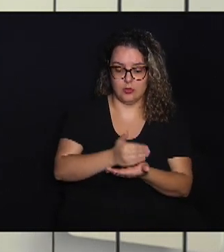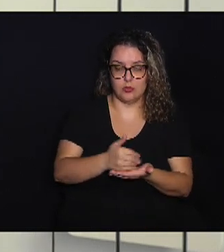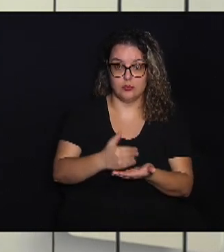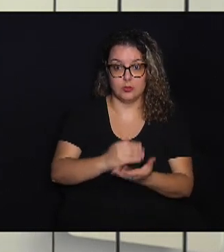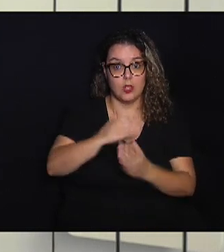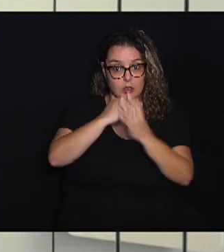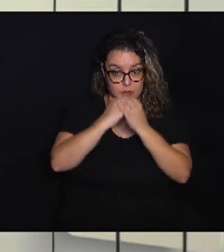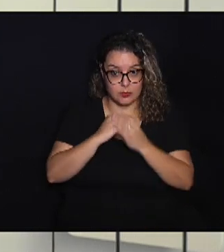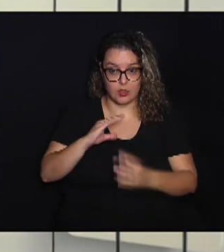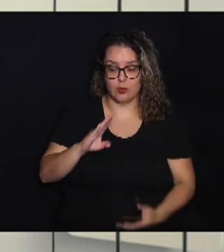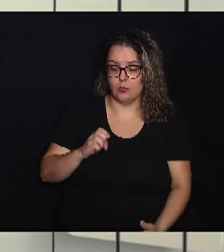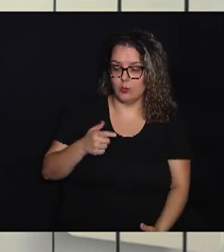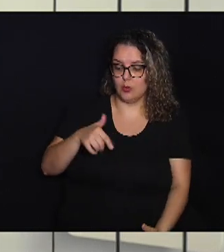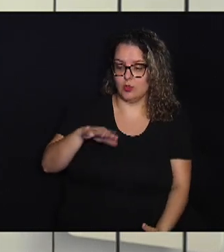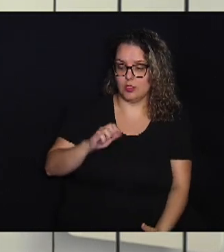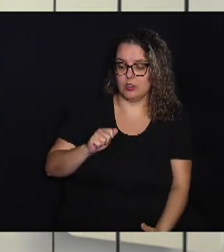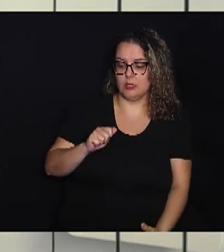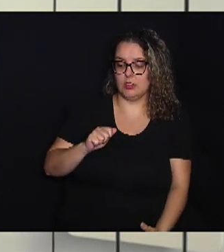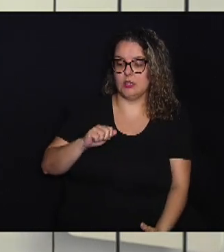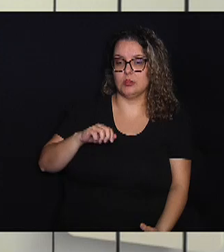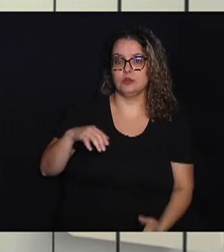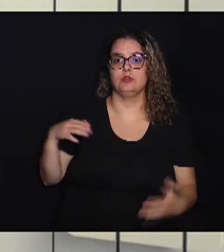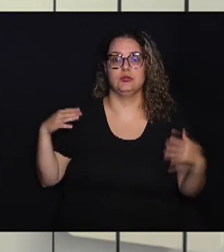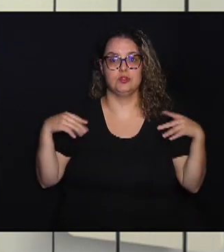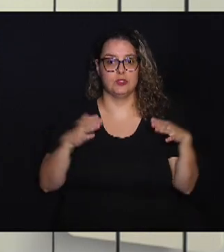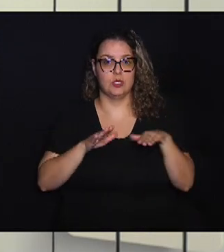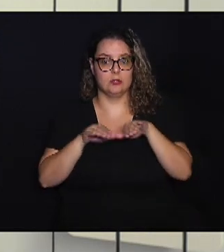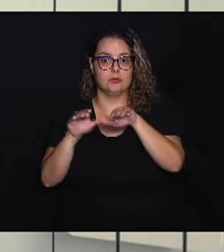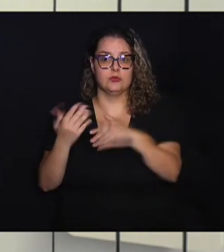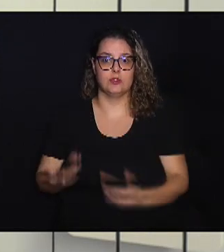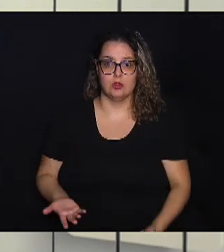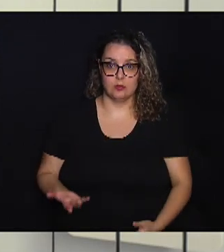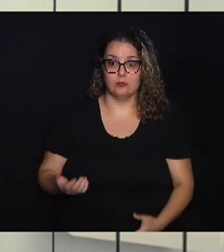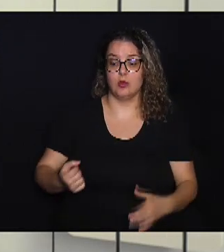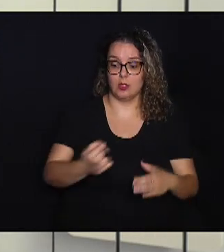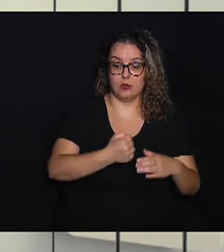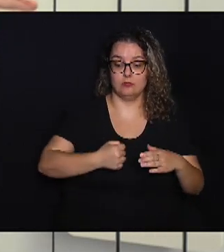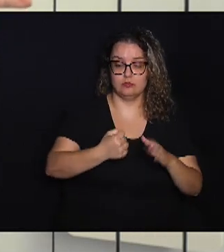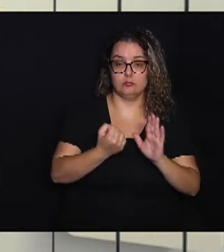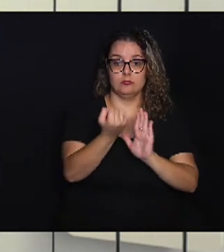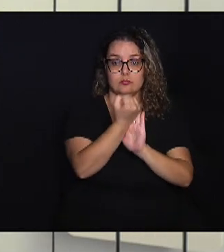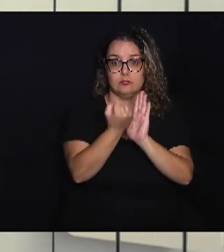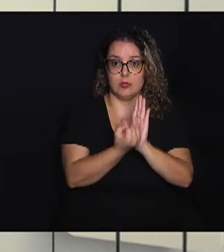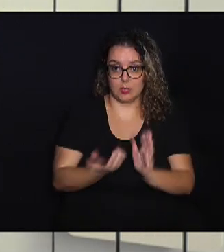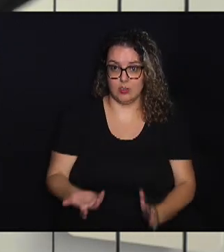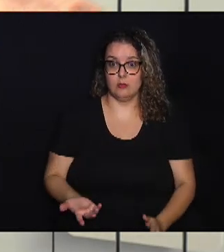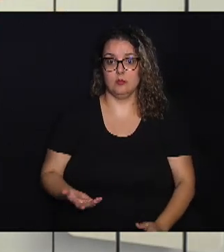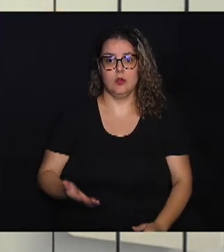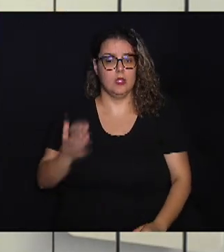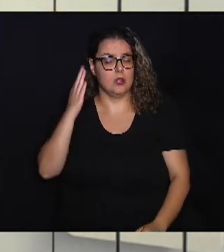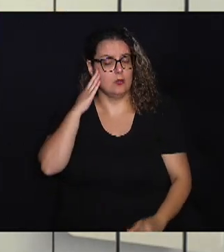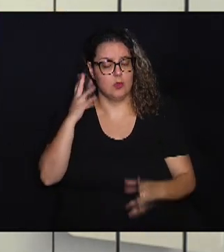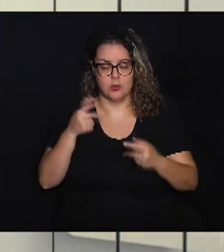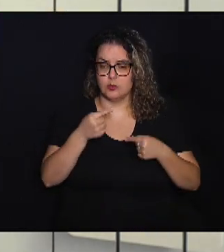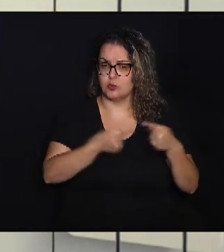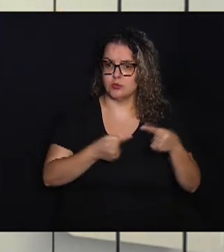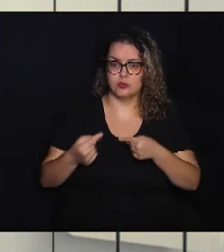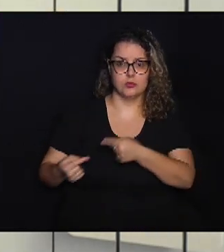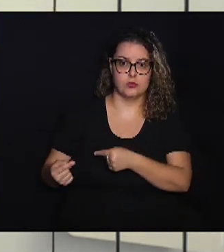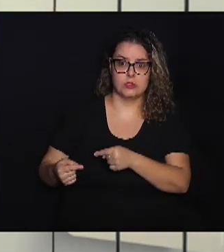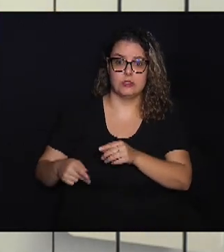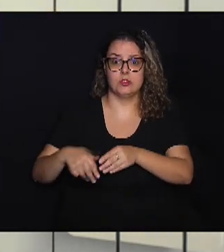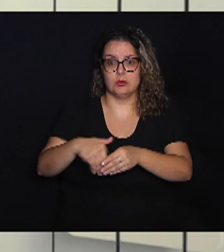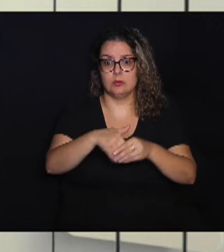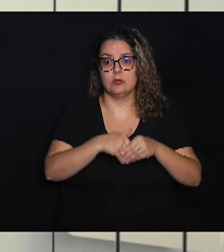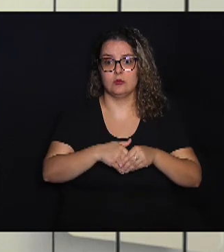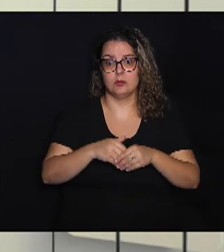símbolo gastronômico e cultural da cidade. Para você ficar muito bem informado, saber todos os projetos que serão discutidos e votados, é